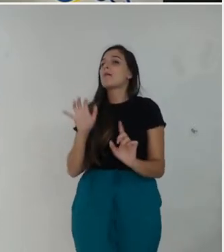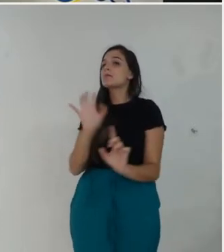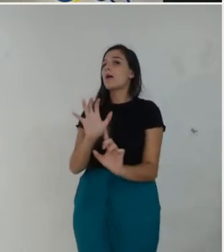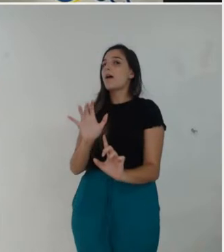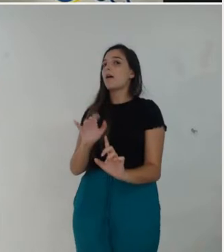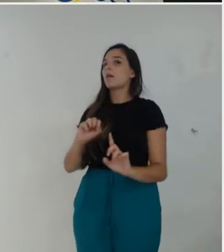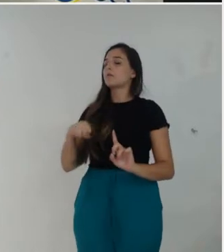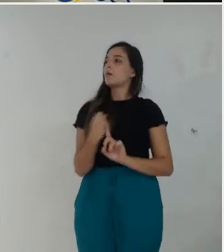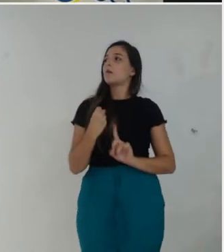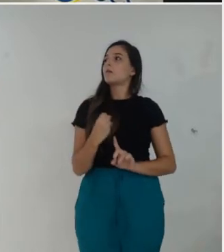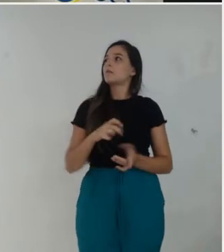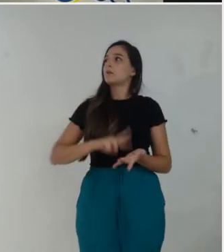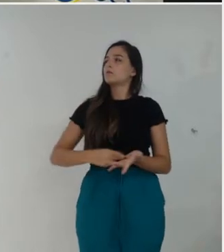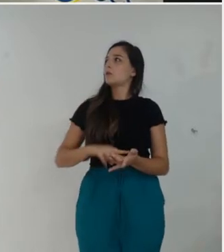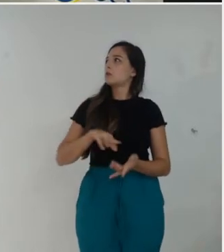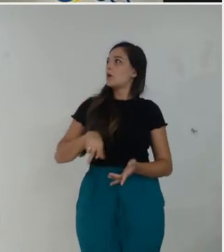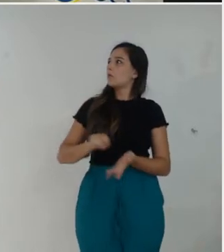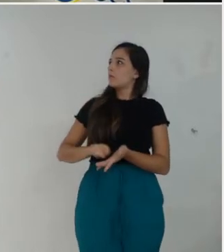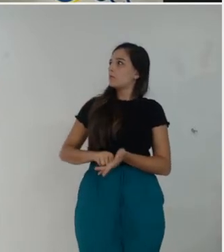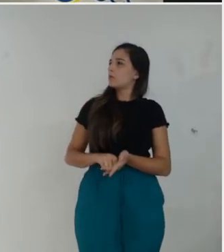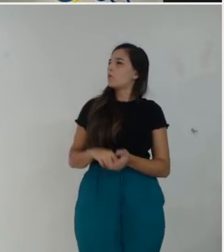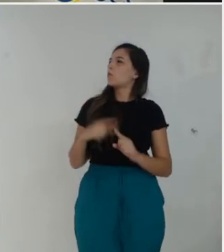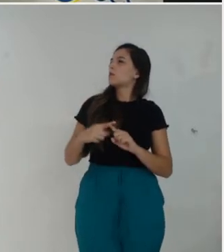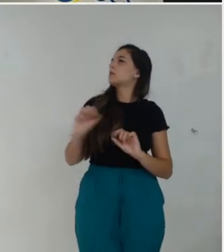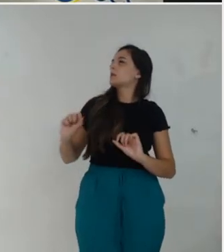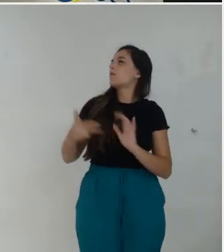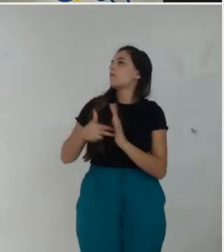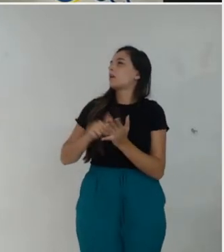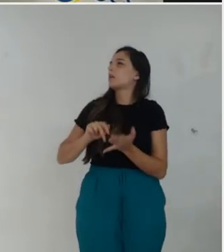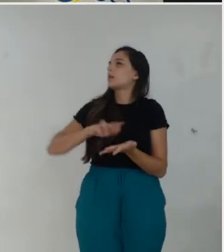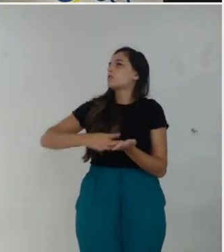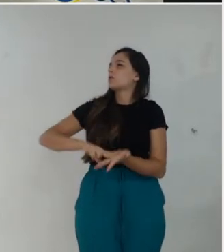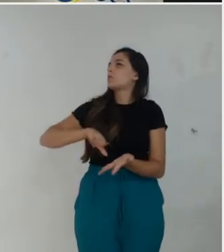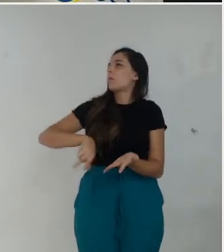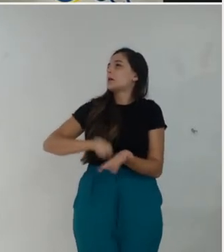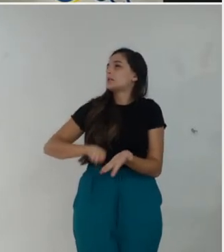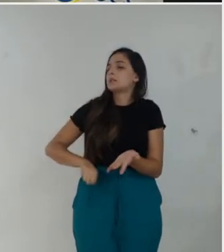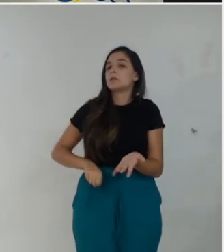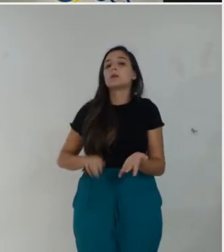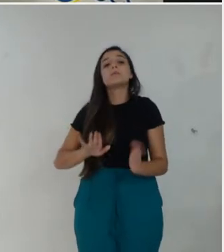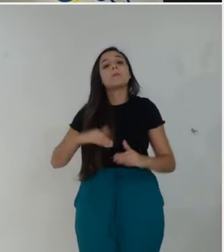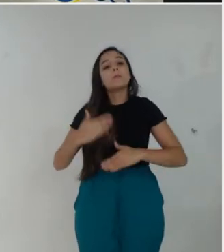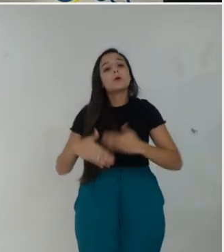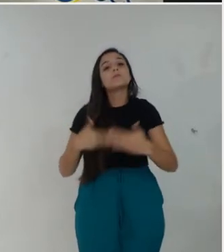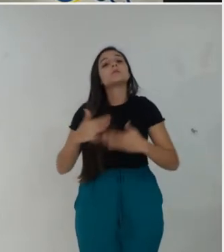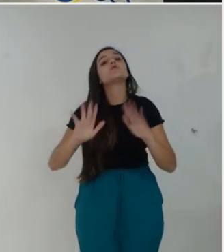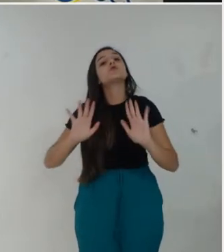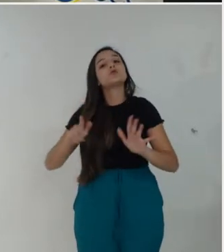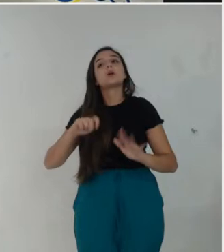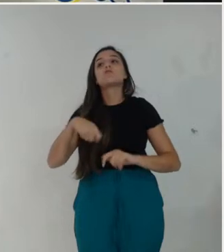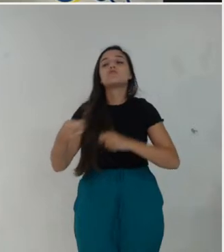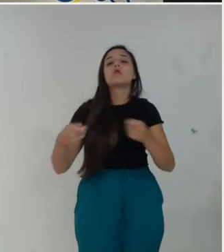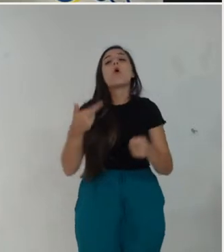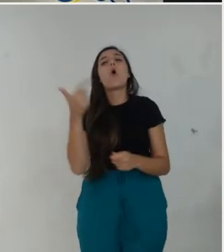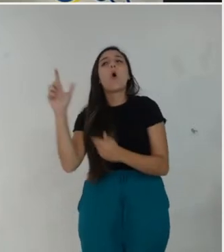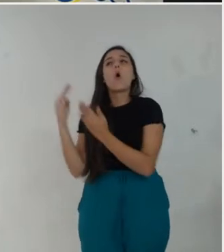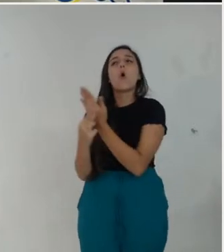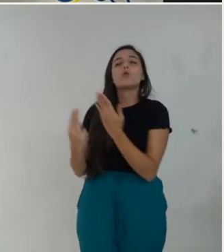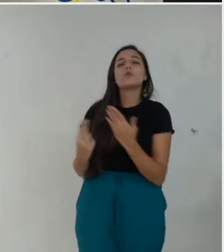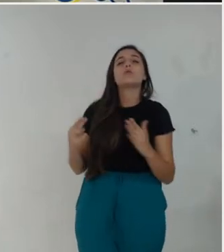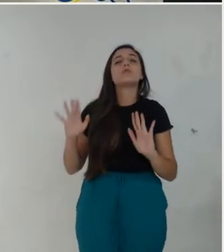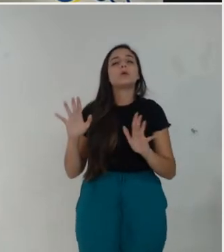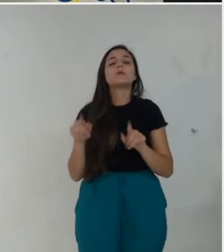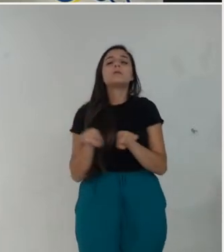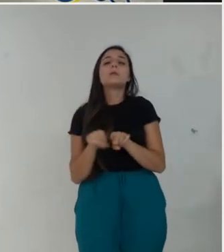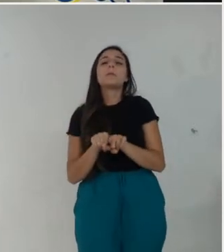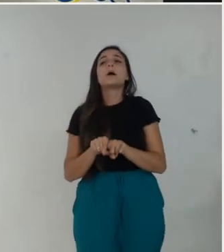né, da ideia da tradução escrita, falar o que é uma tradução não escrita. Mas esse processo já vem sendo nomeado também por outros autores,